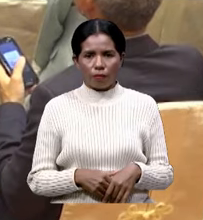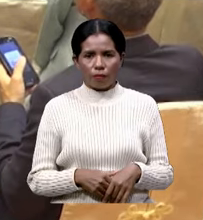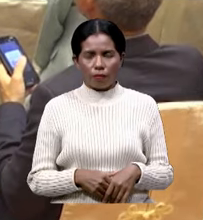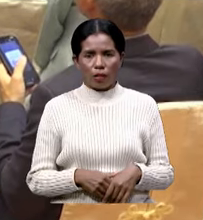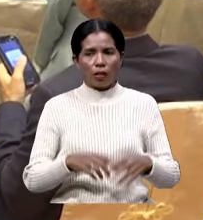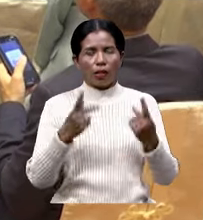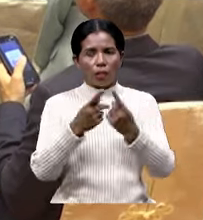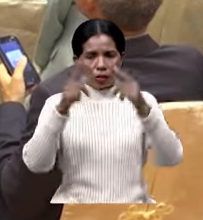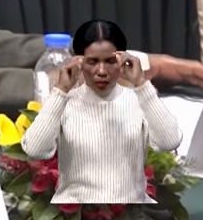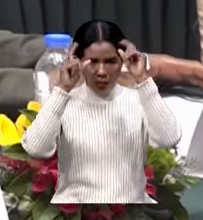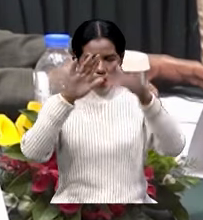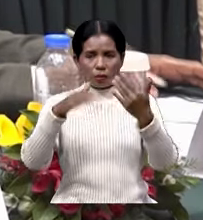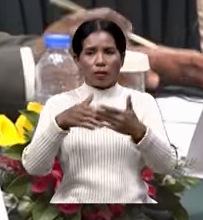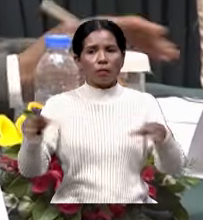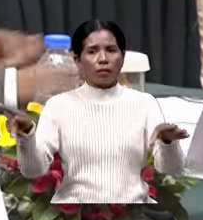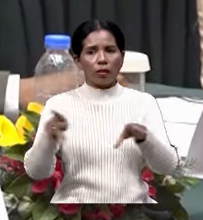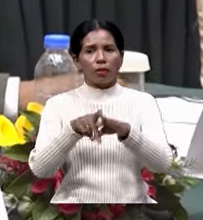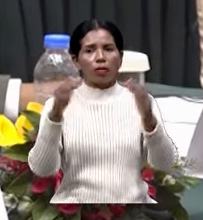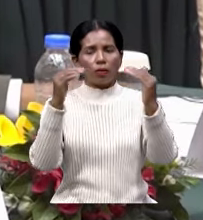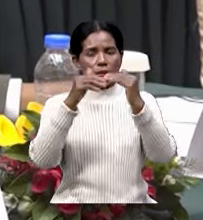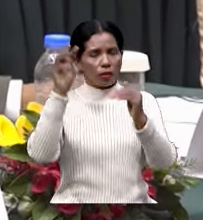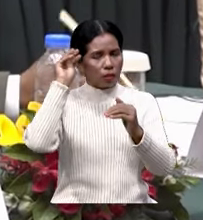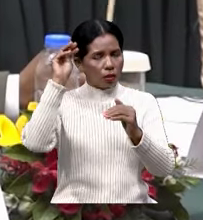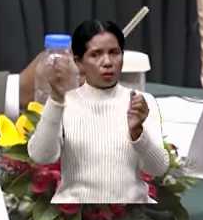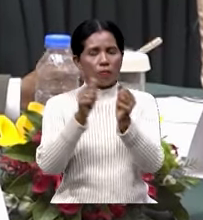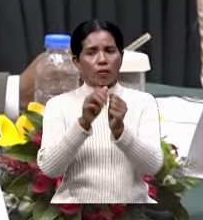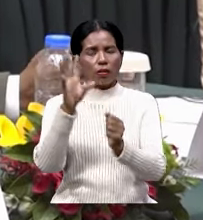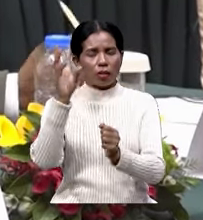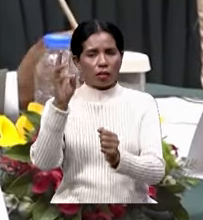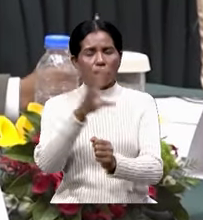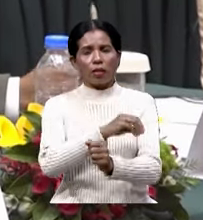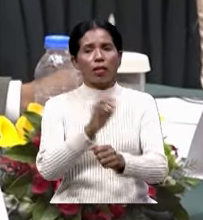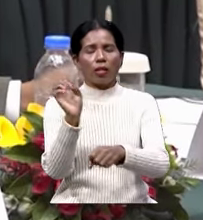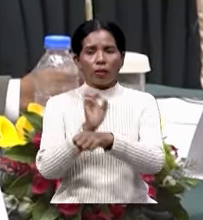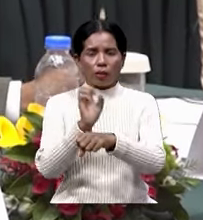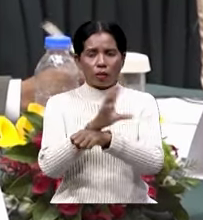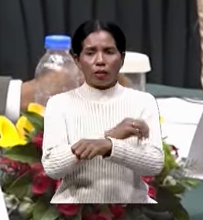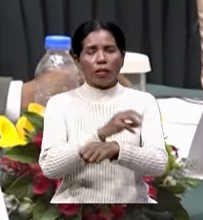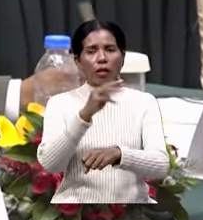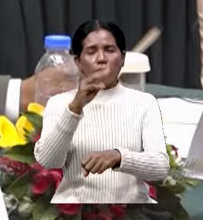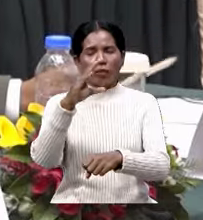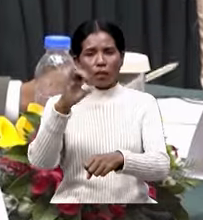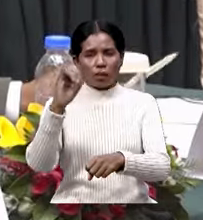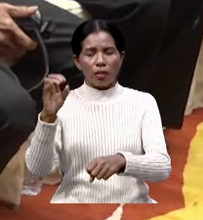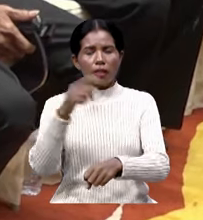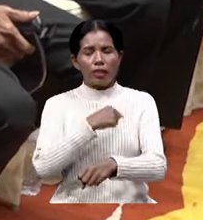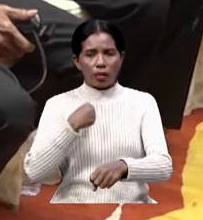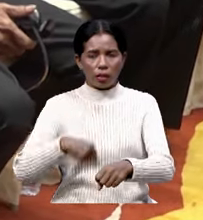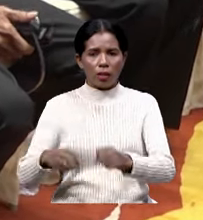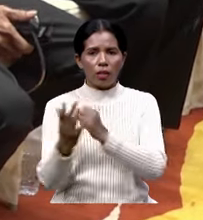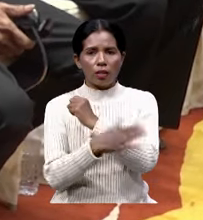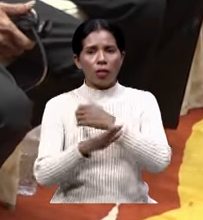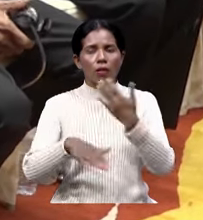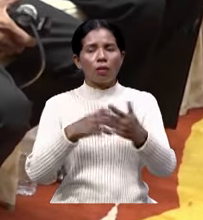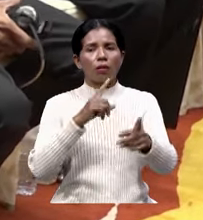Empresário Timor-Leste também participa da conferência ministerial Bralanen Fórum Cooperação Econômica no Comercial entre China no Nação Sira Nebe com a